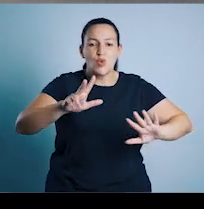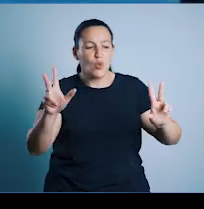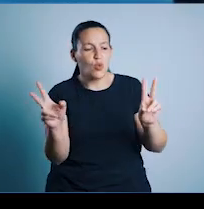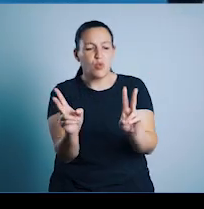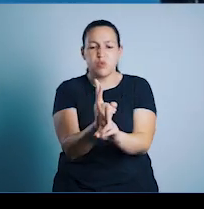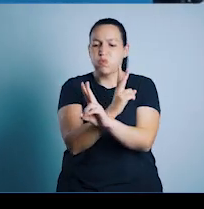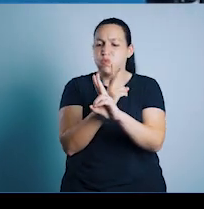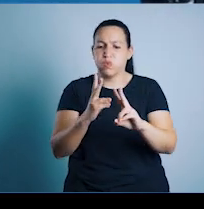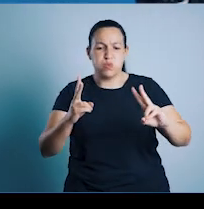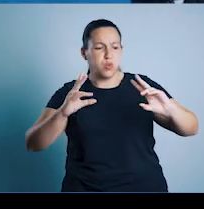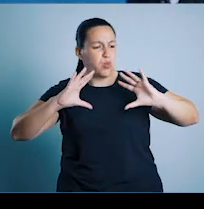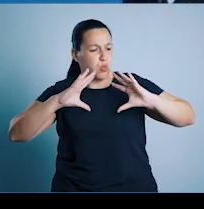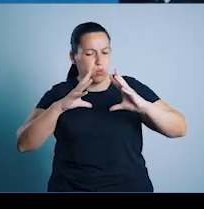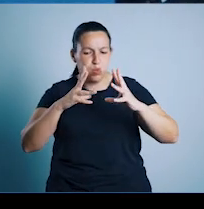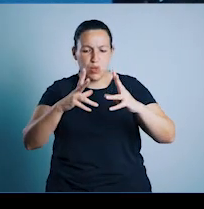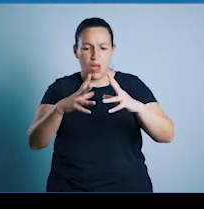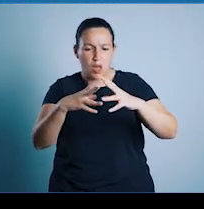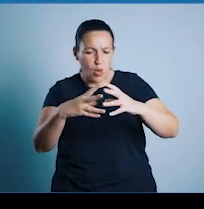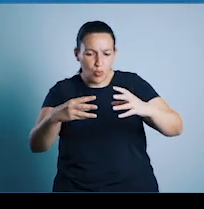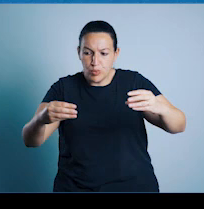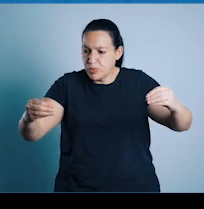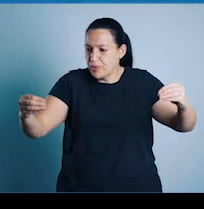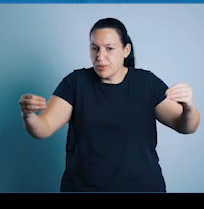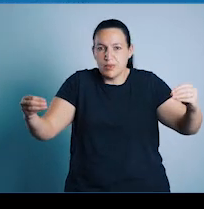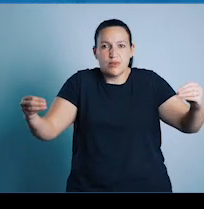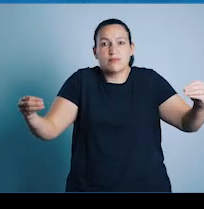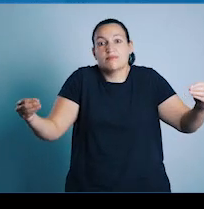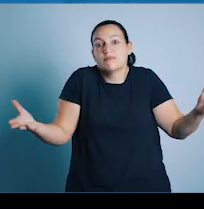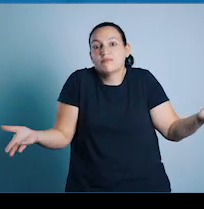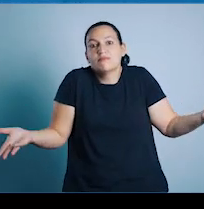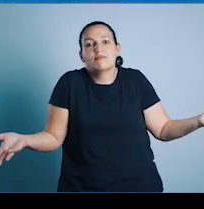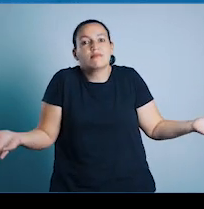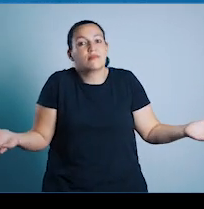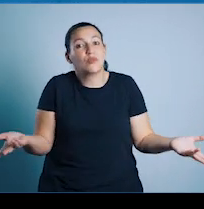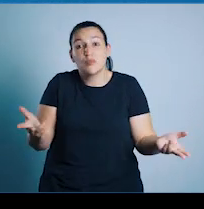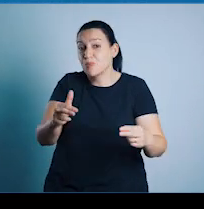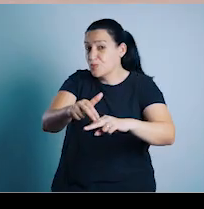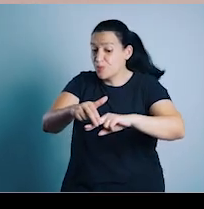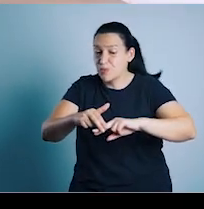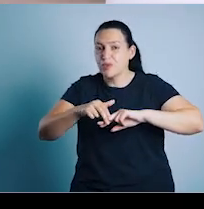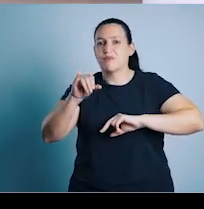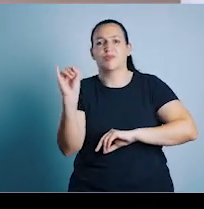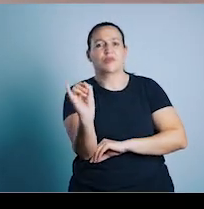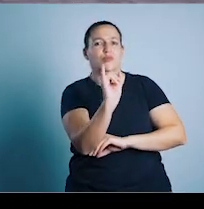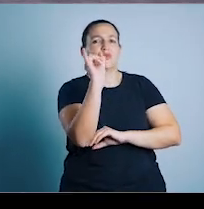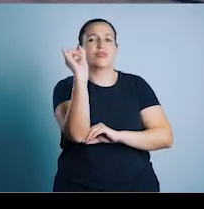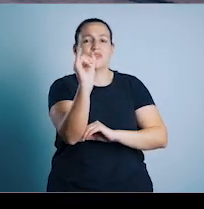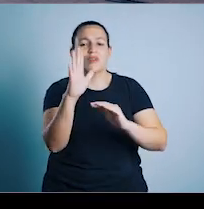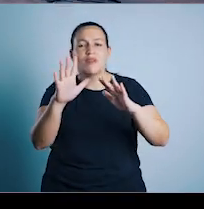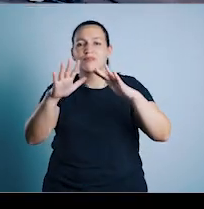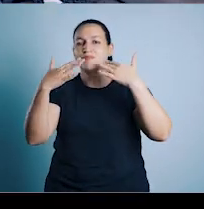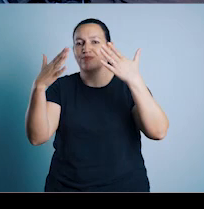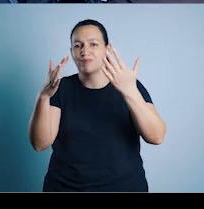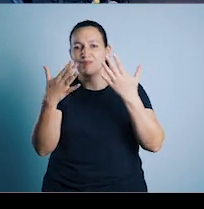menor perdi o que era tudo se desfez. Por isso nosso tempo